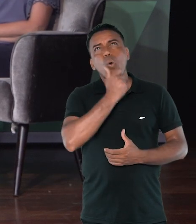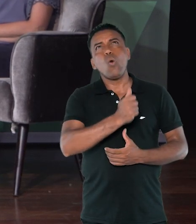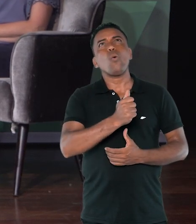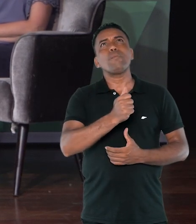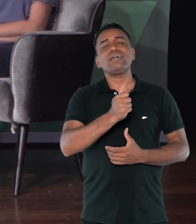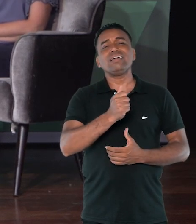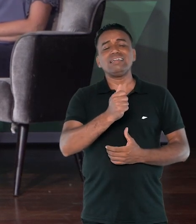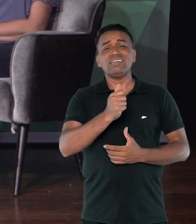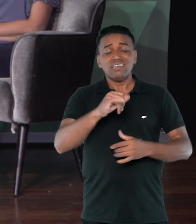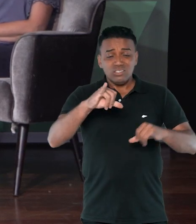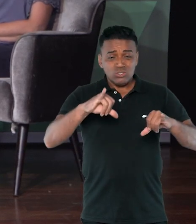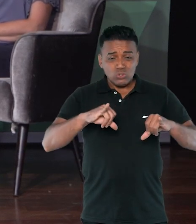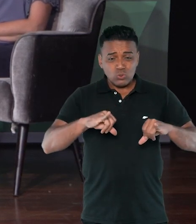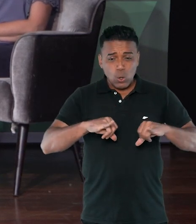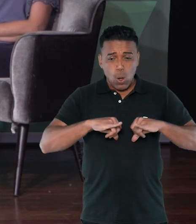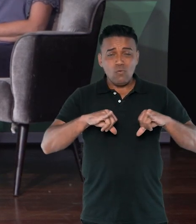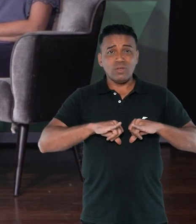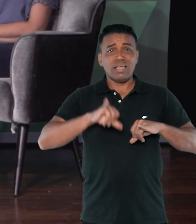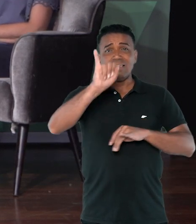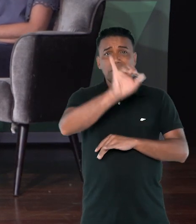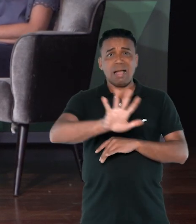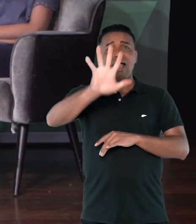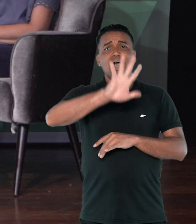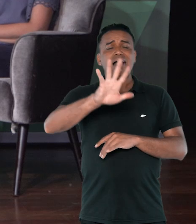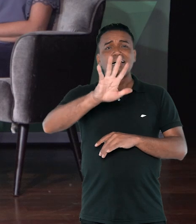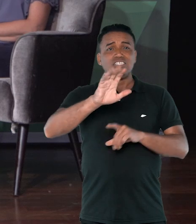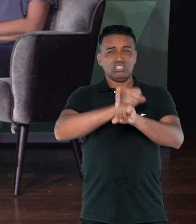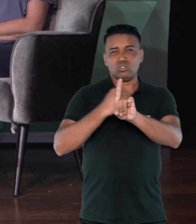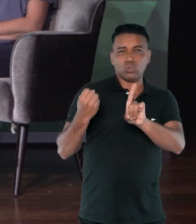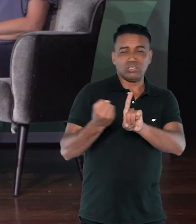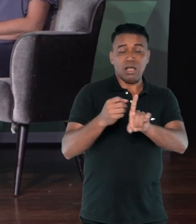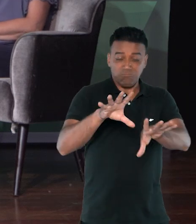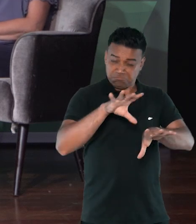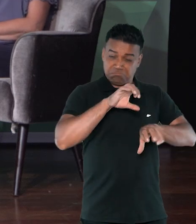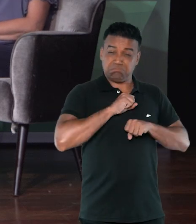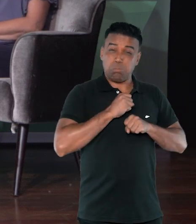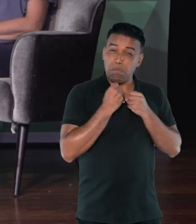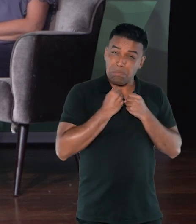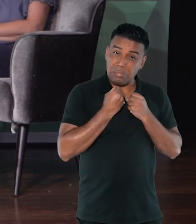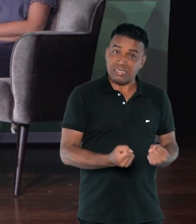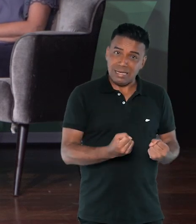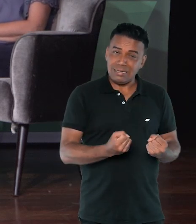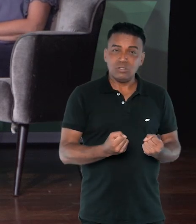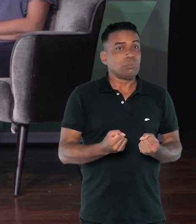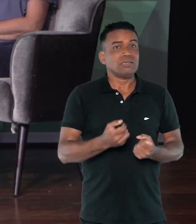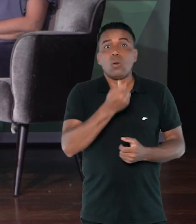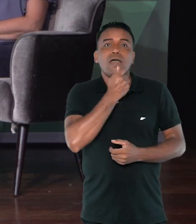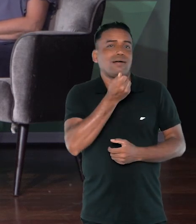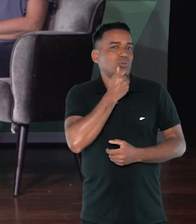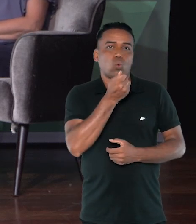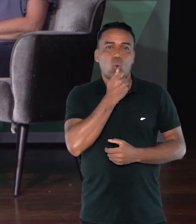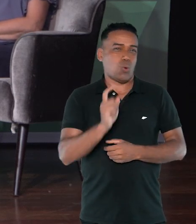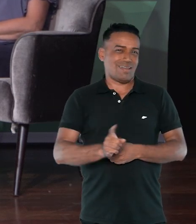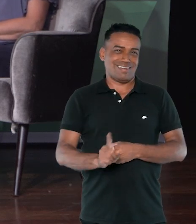homens cafajestes, dos homens que objetualizam muito as mulheres, né? Que só pensam em sexo, que